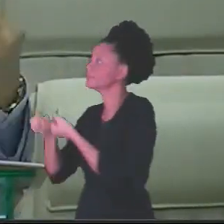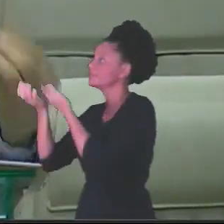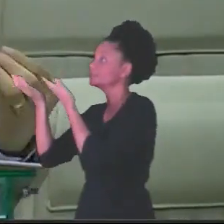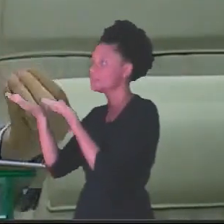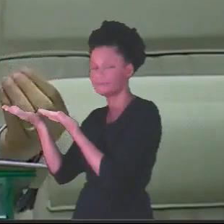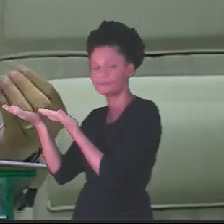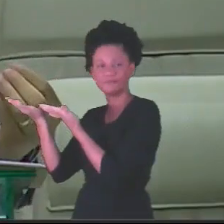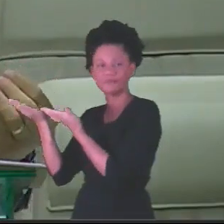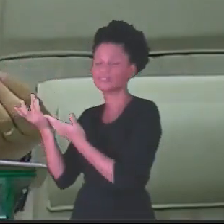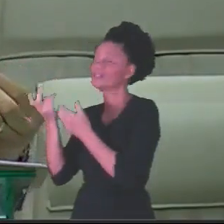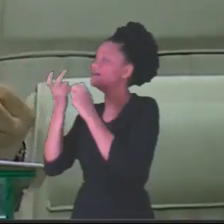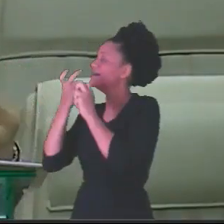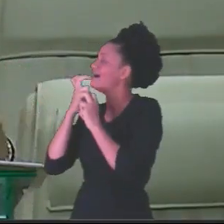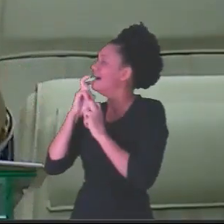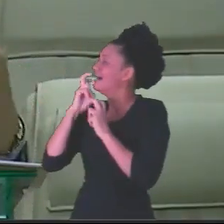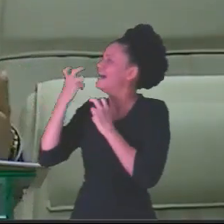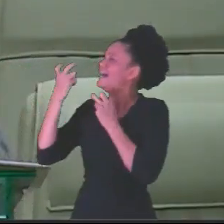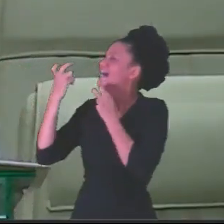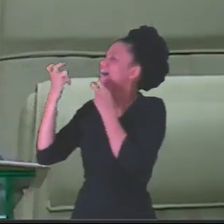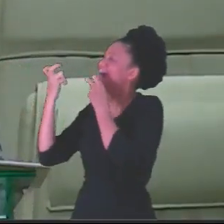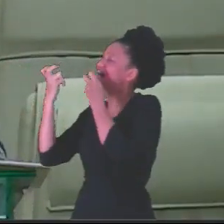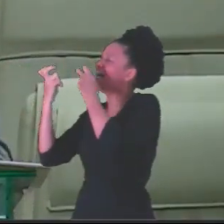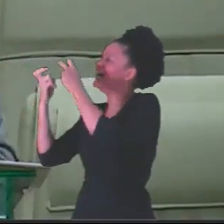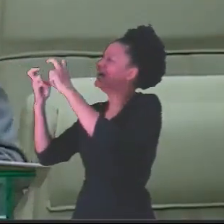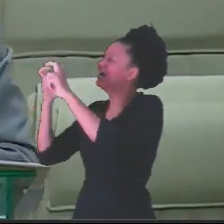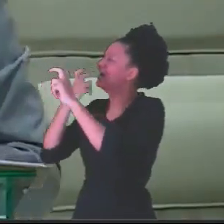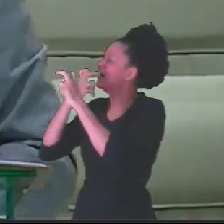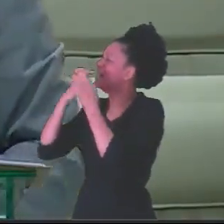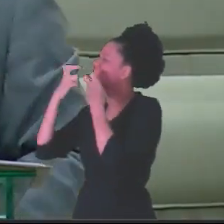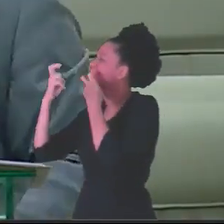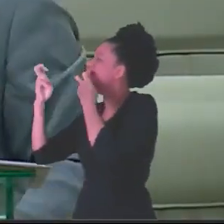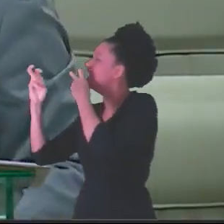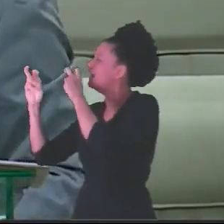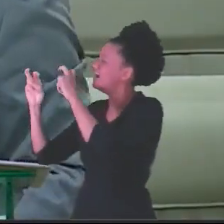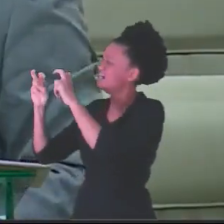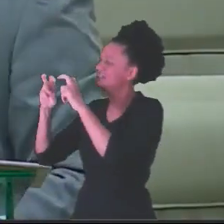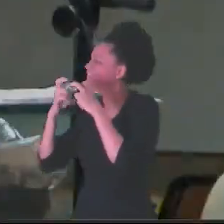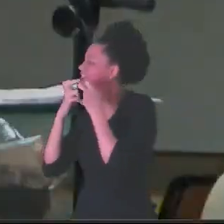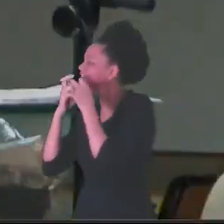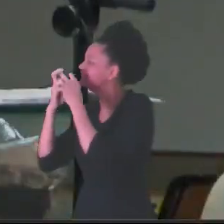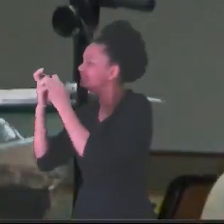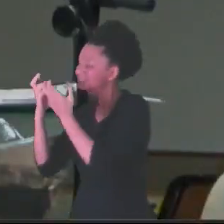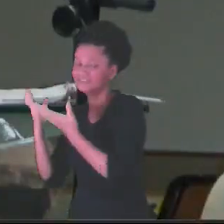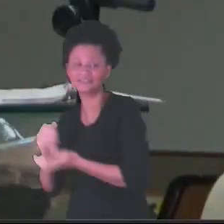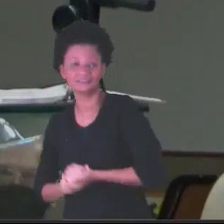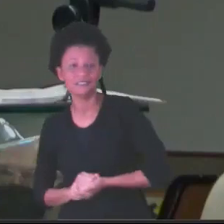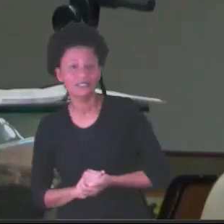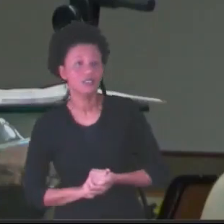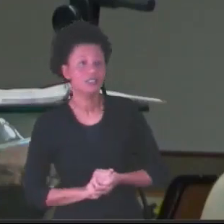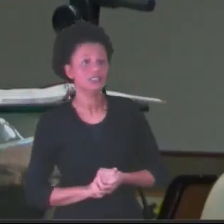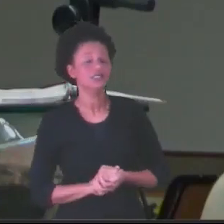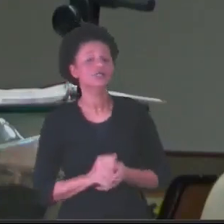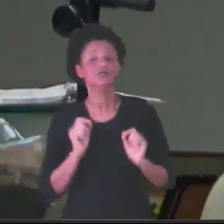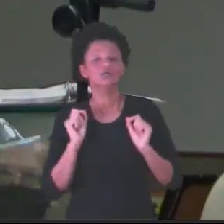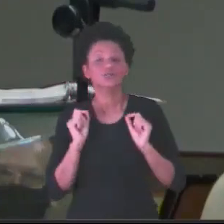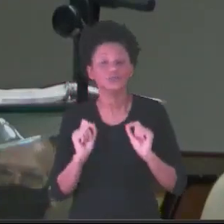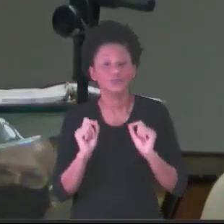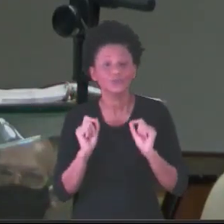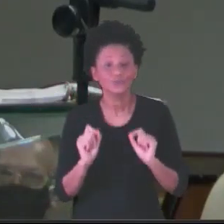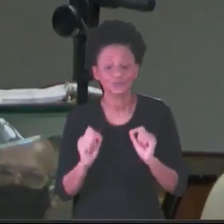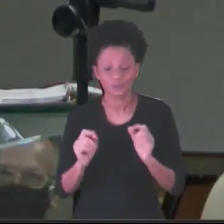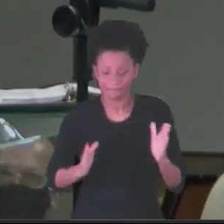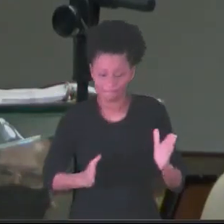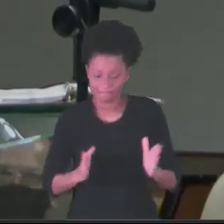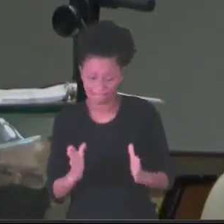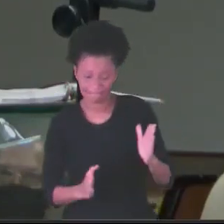e em súplicas e orações vão tá dizendo que a despeito do tempo difícil